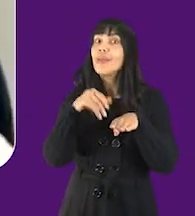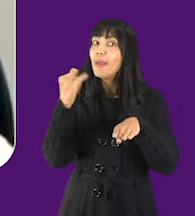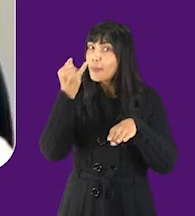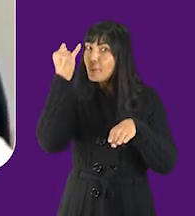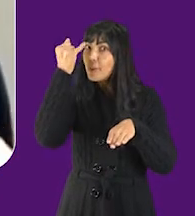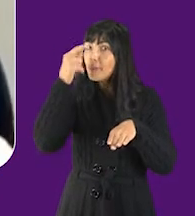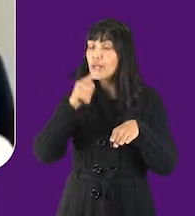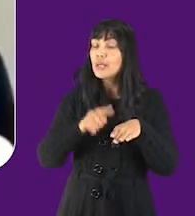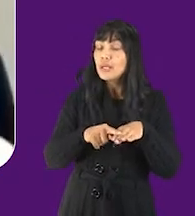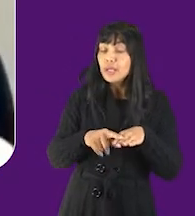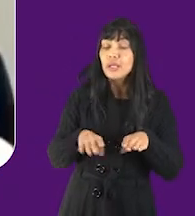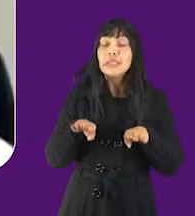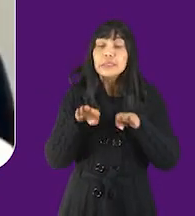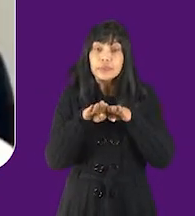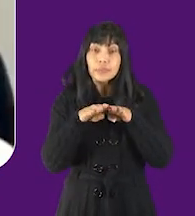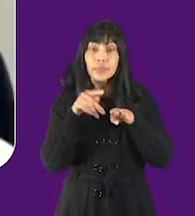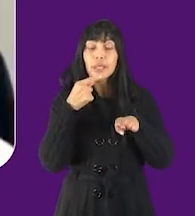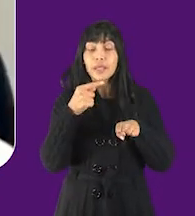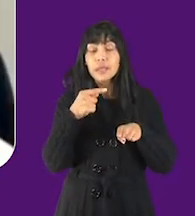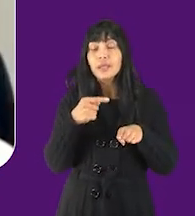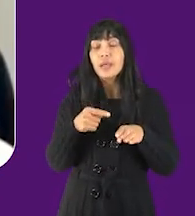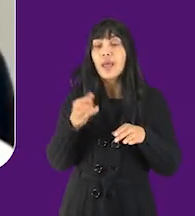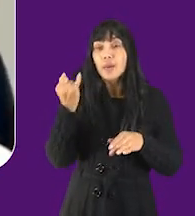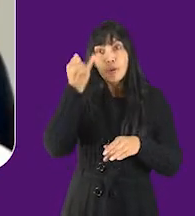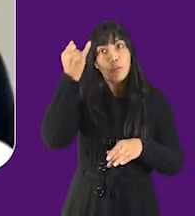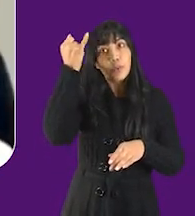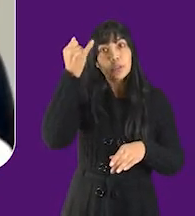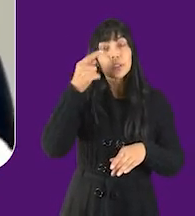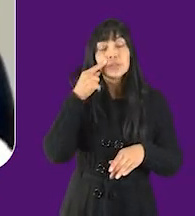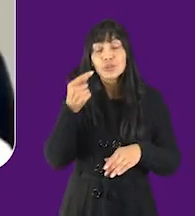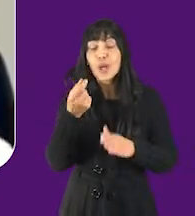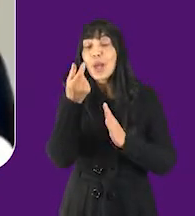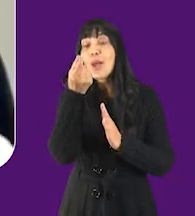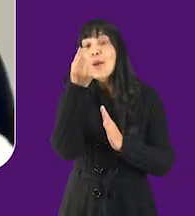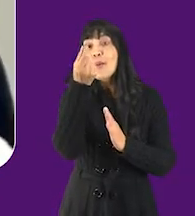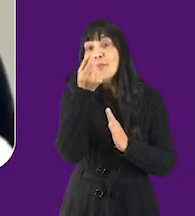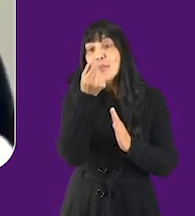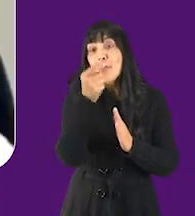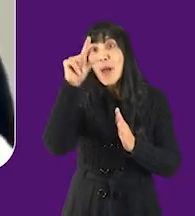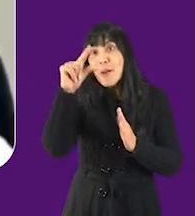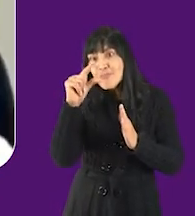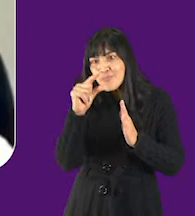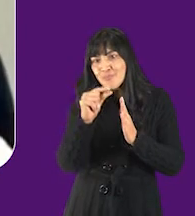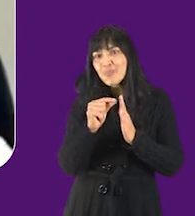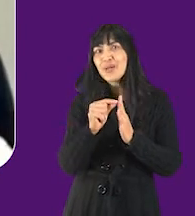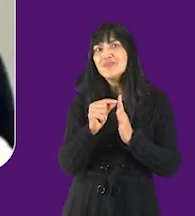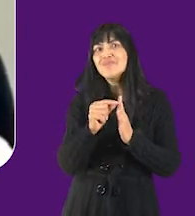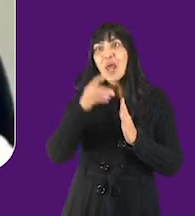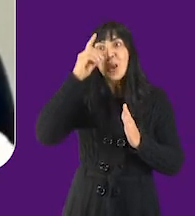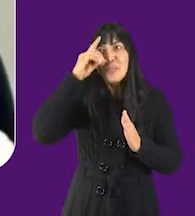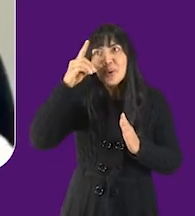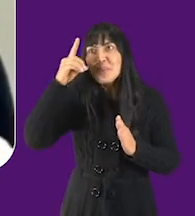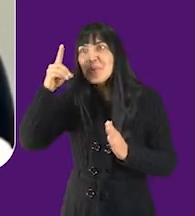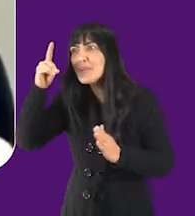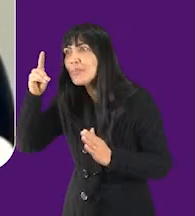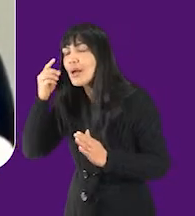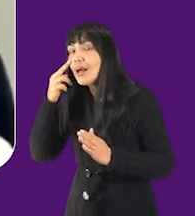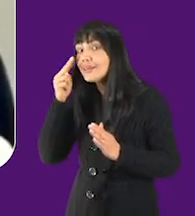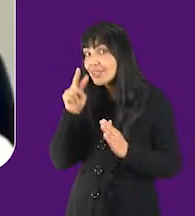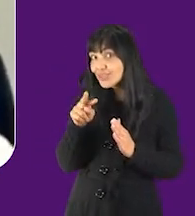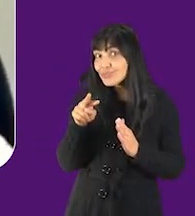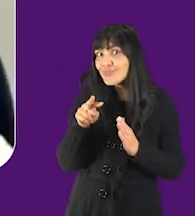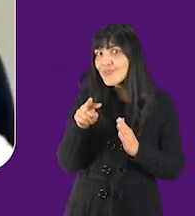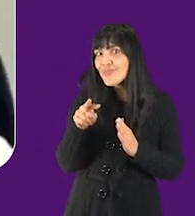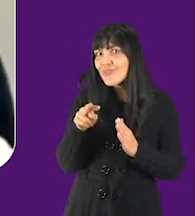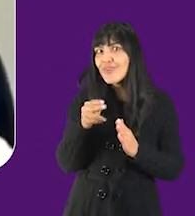ponto relevante para nossas fábricas, independente do segmento de atuação, é a redução de custo. Essa é uma questão presente no dia a dia, que